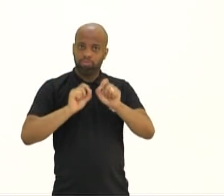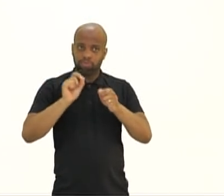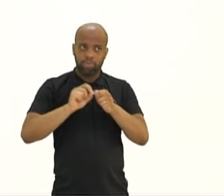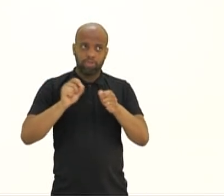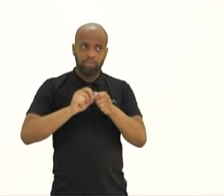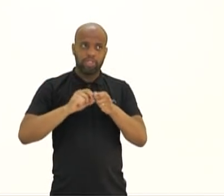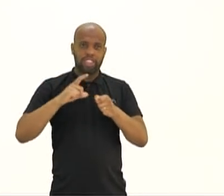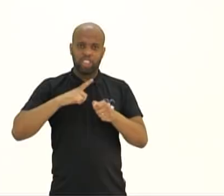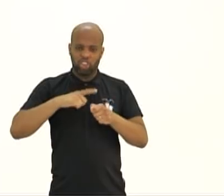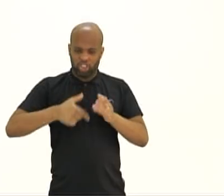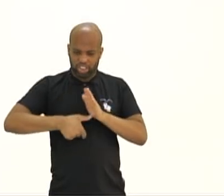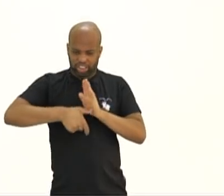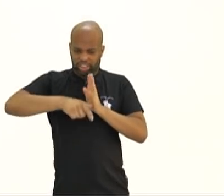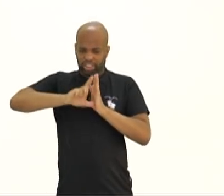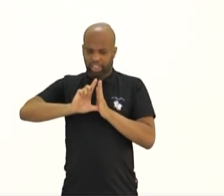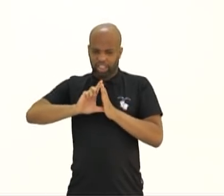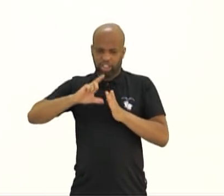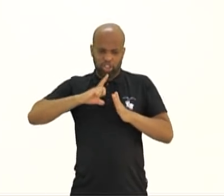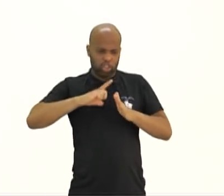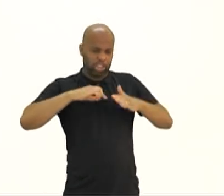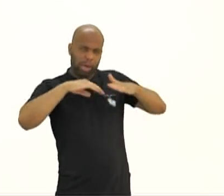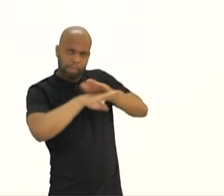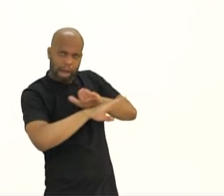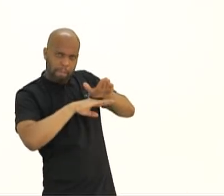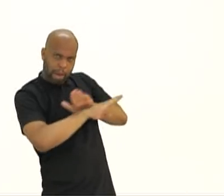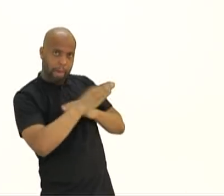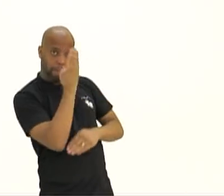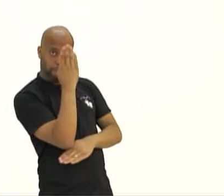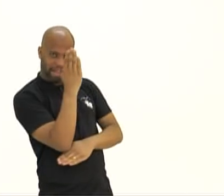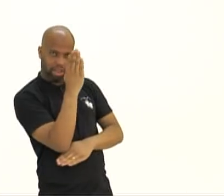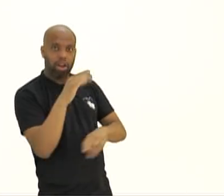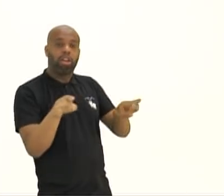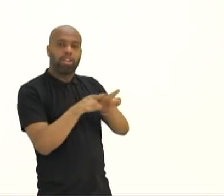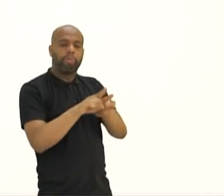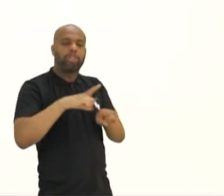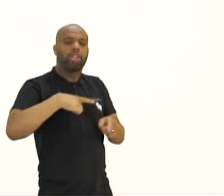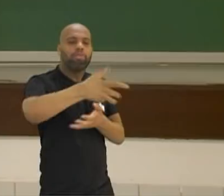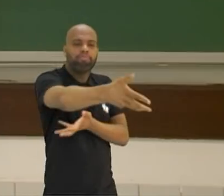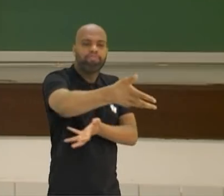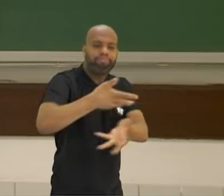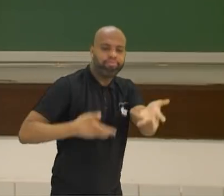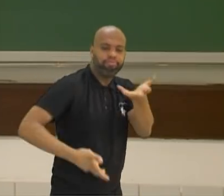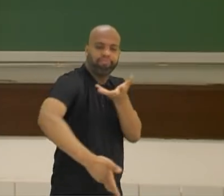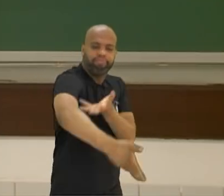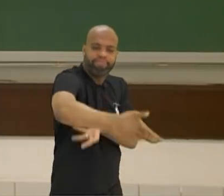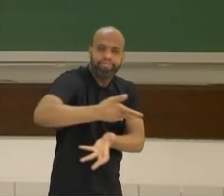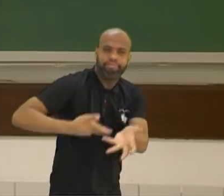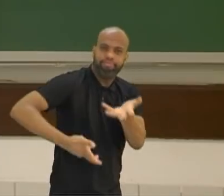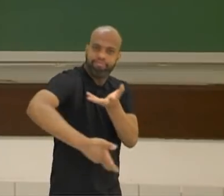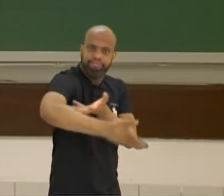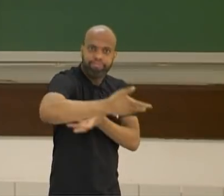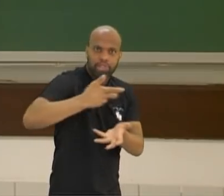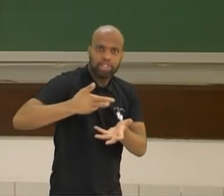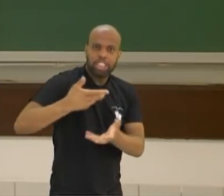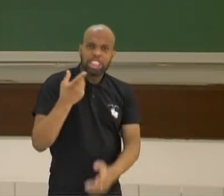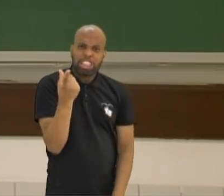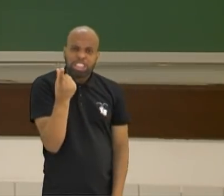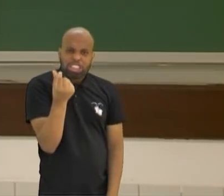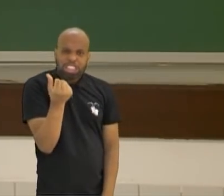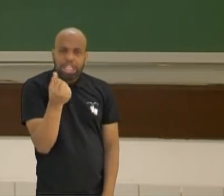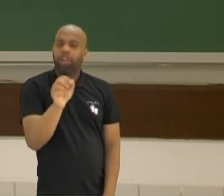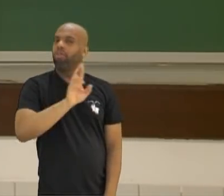aquelas fortalezas e depósitos que eu falei para vocês, e do escambo, isso é, da troca direta de